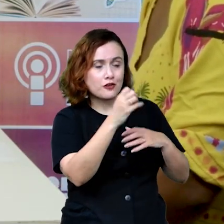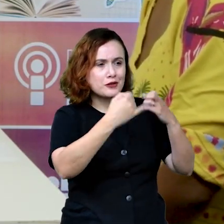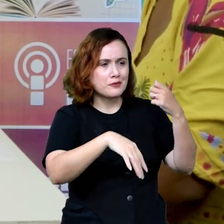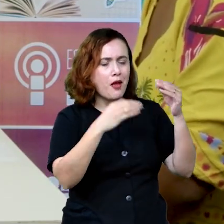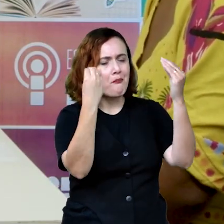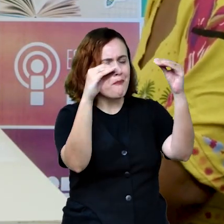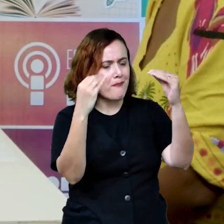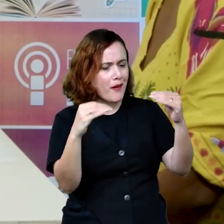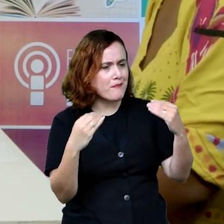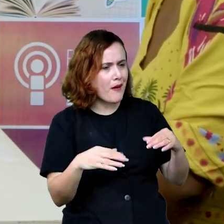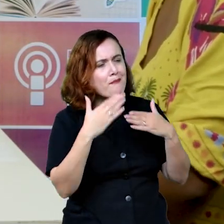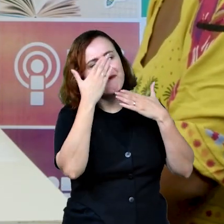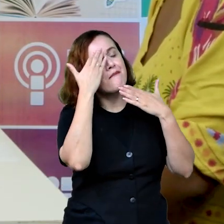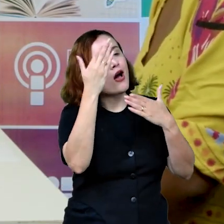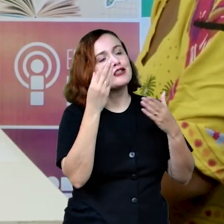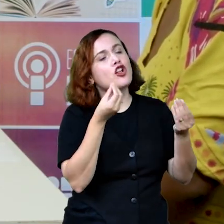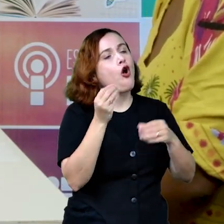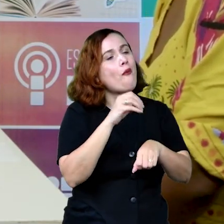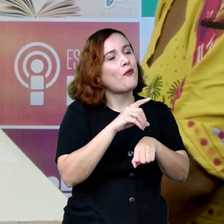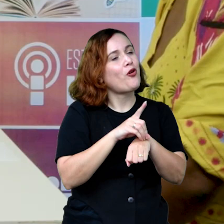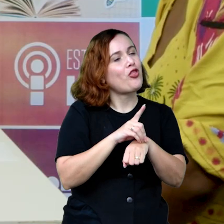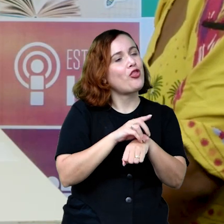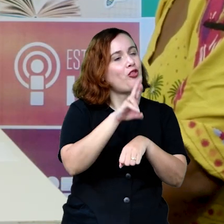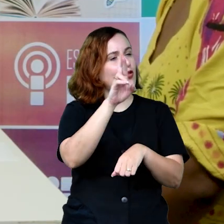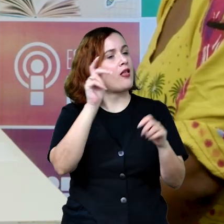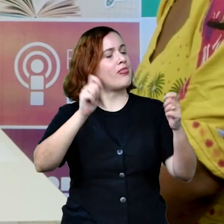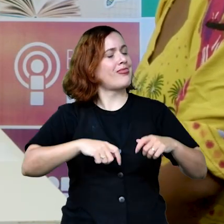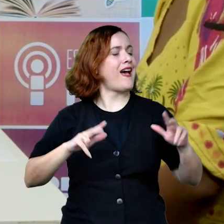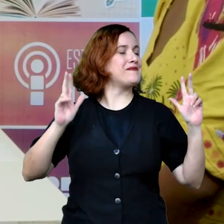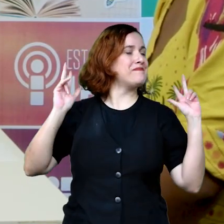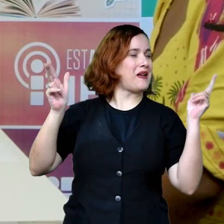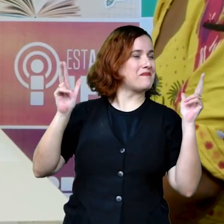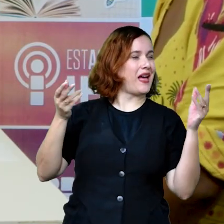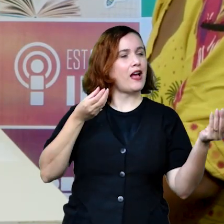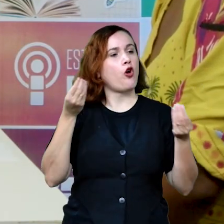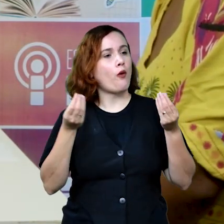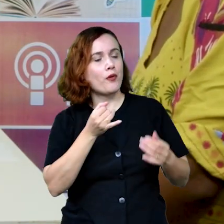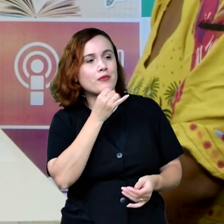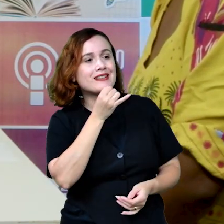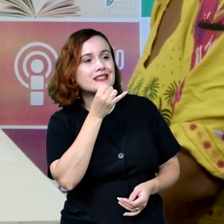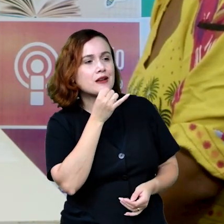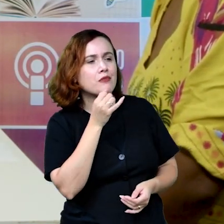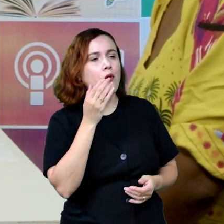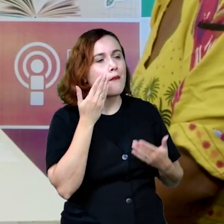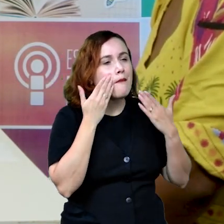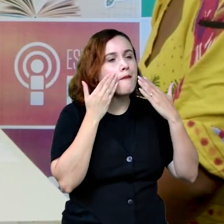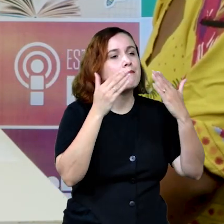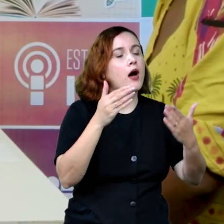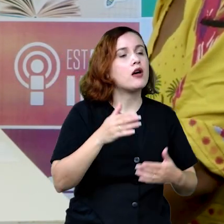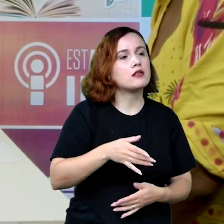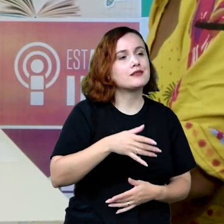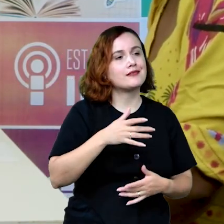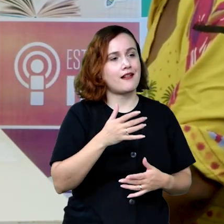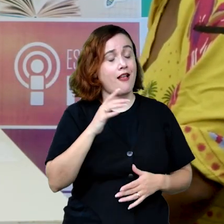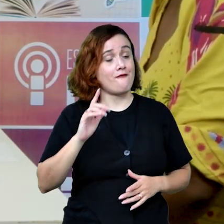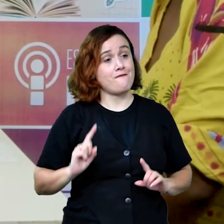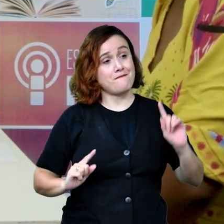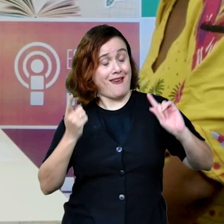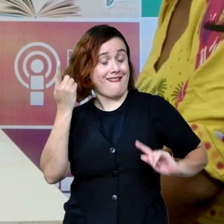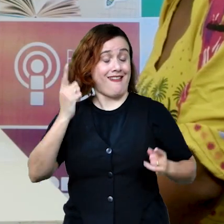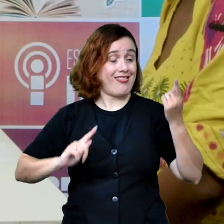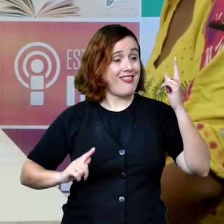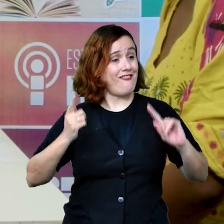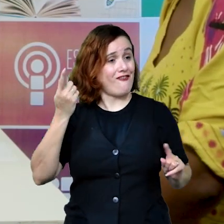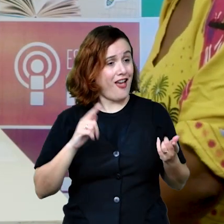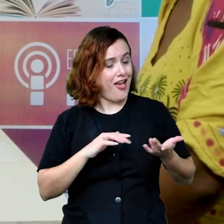divertir. Sempre postando sobre carnaval, rodas de samba, mesa de bar. Como que é isso de balancear a vida